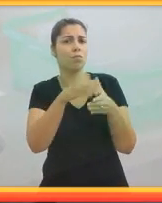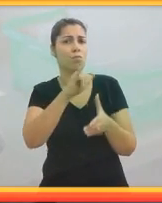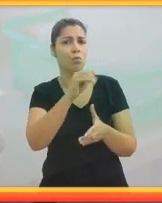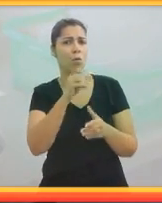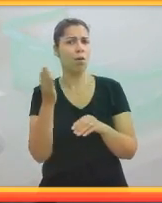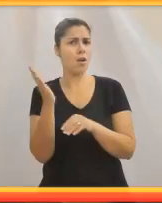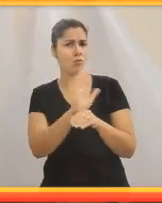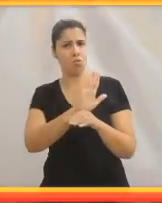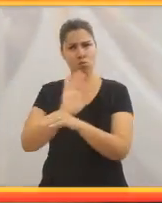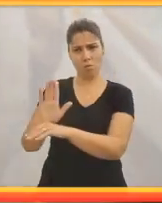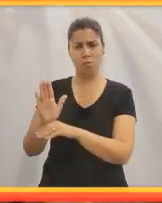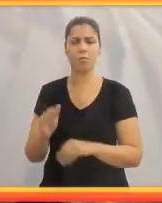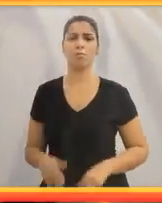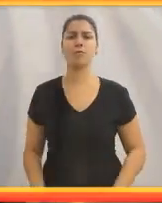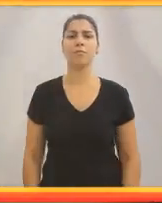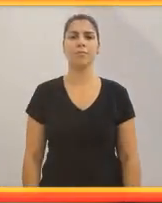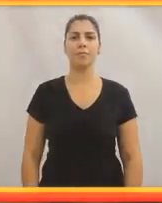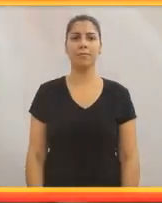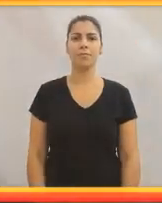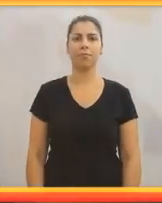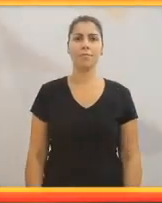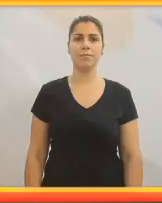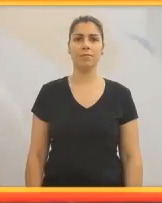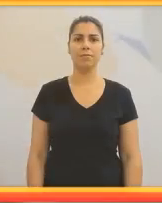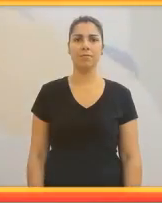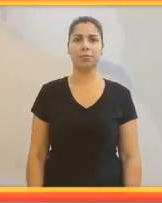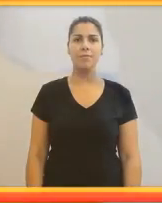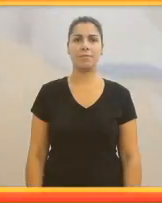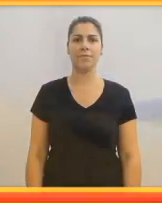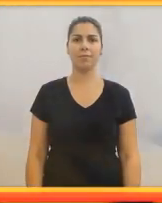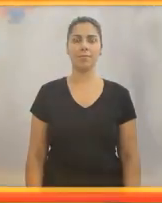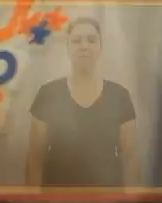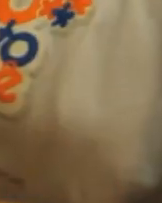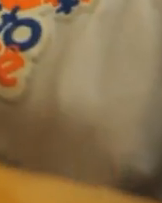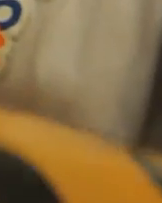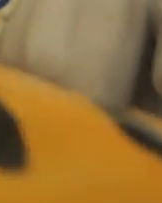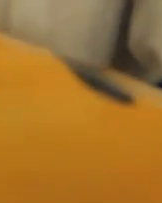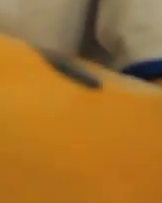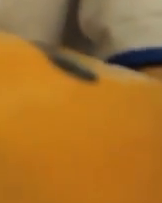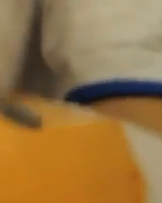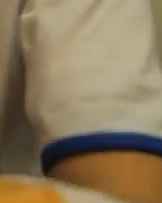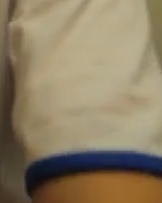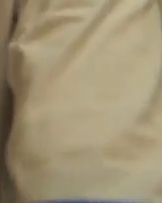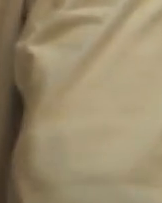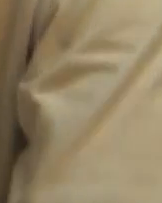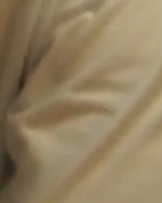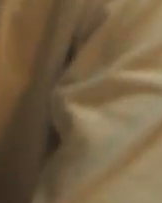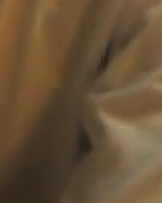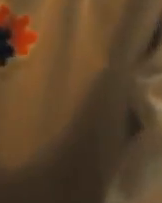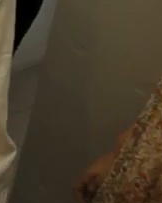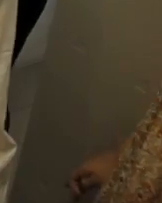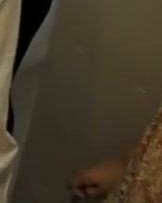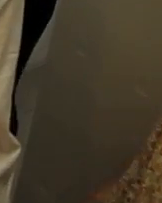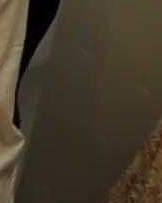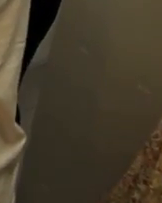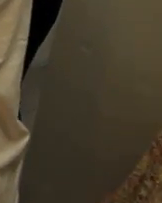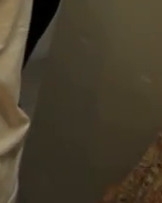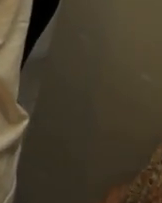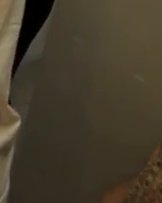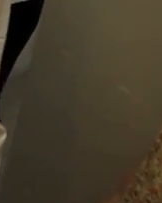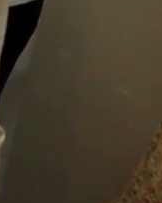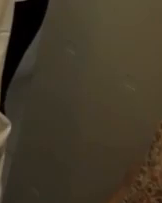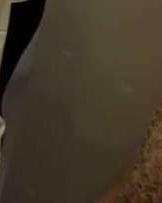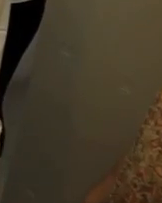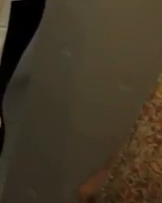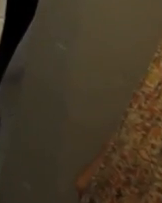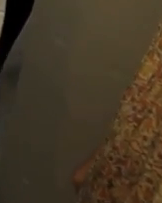o terapêutico. Carol, vamos colocar o uniforme? Levanta o cabelo da Carol, João, para ajudar. Daniela veste em Carol um avental de plástico com a